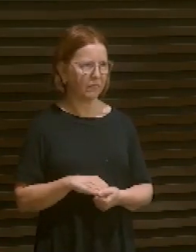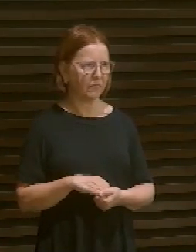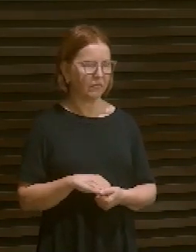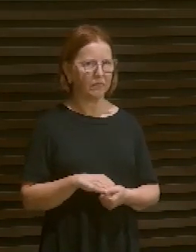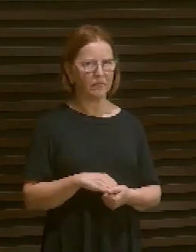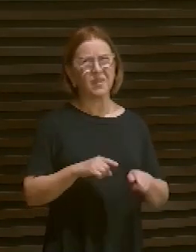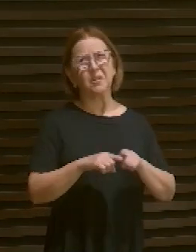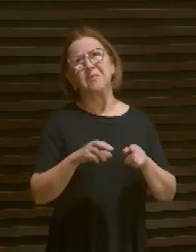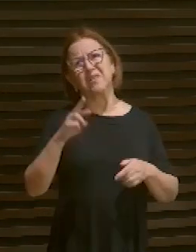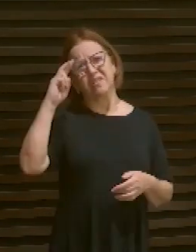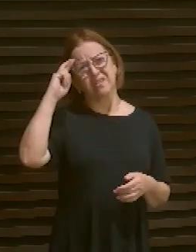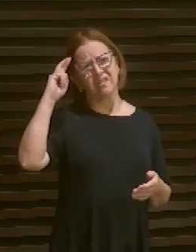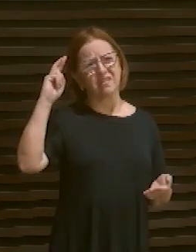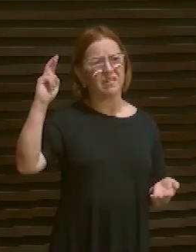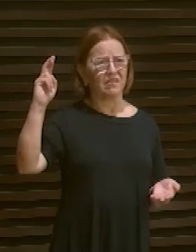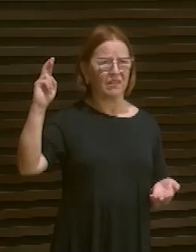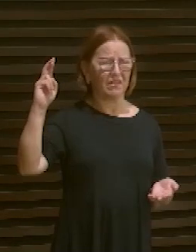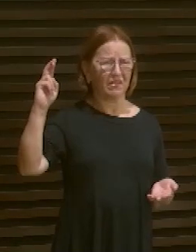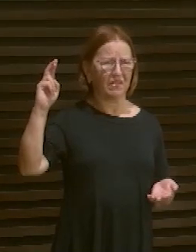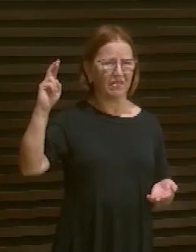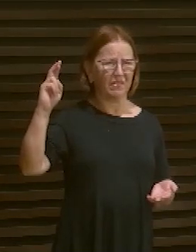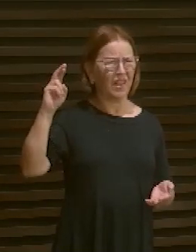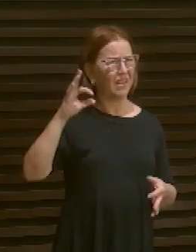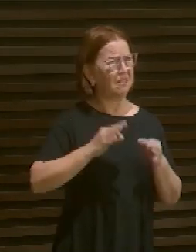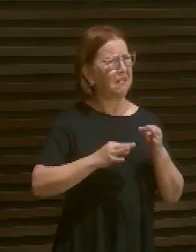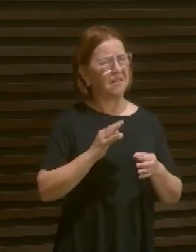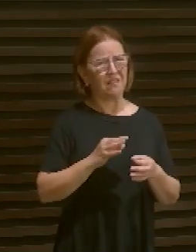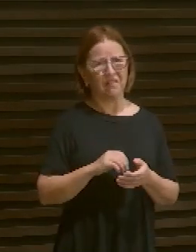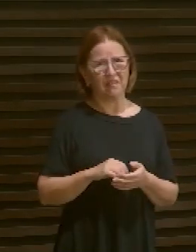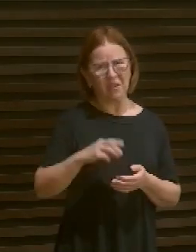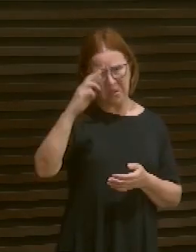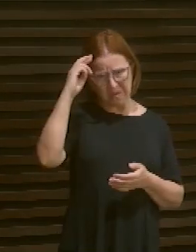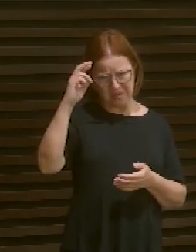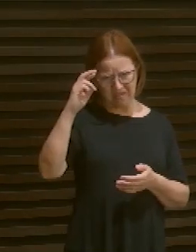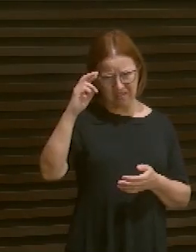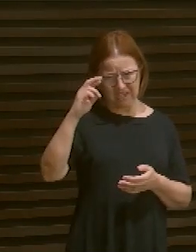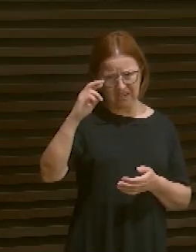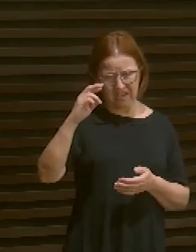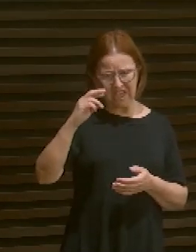Mas, Senhor, não é justo. O Senhor não tirou do Egito?